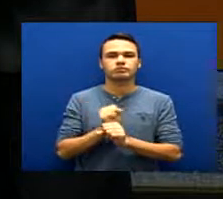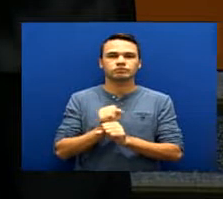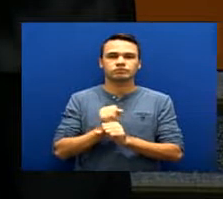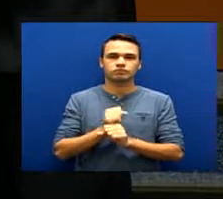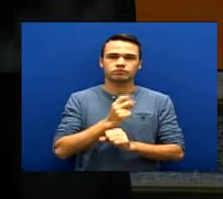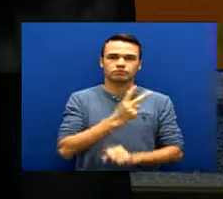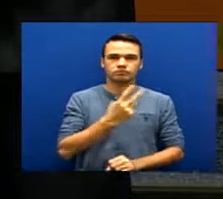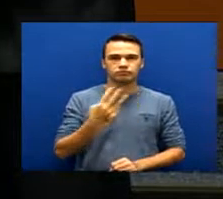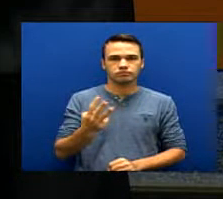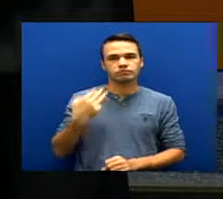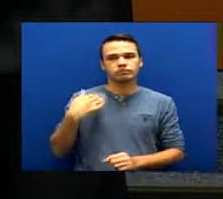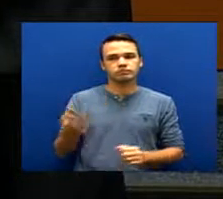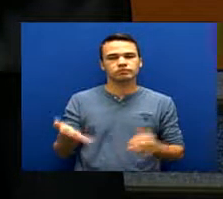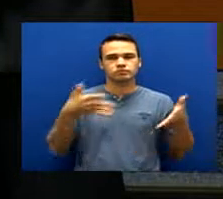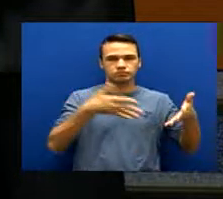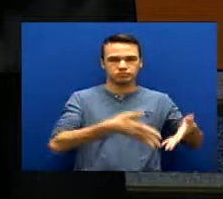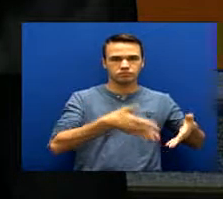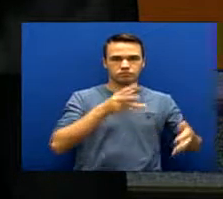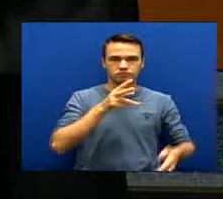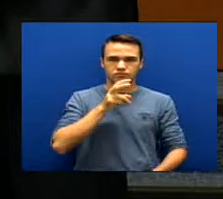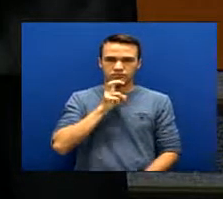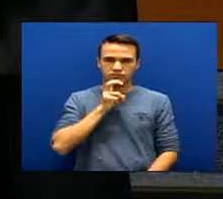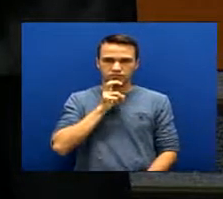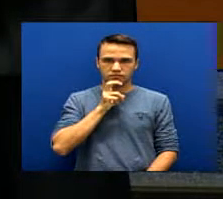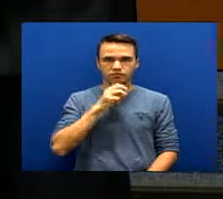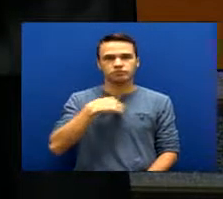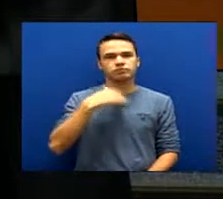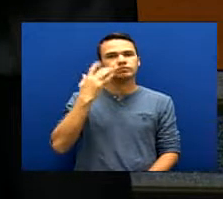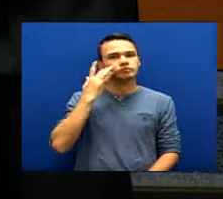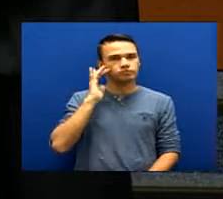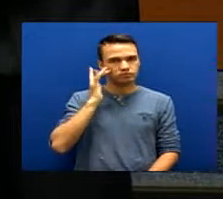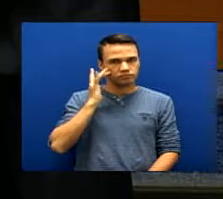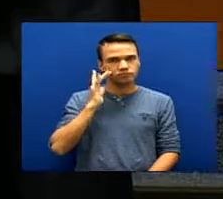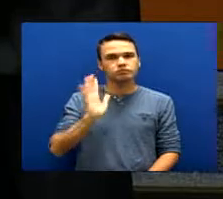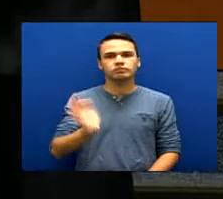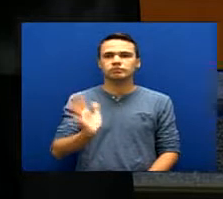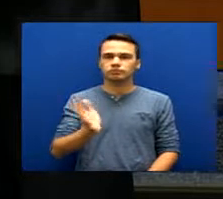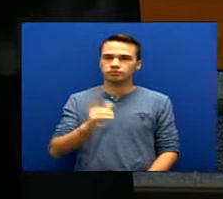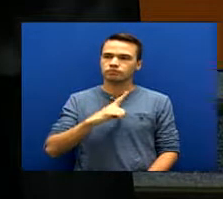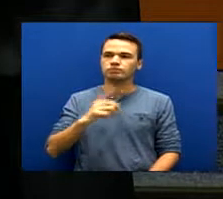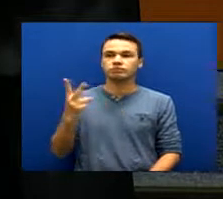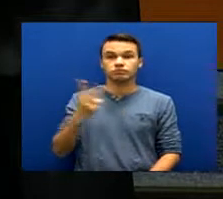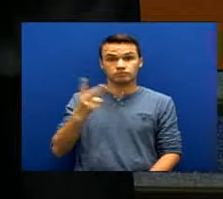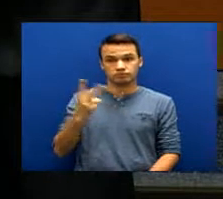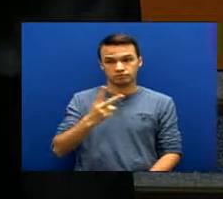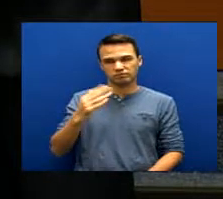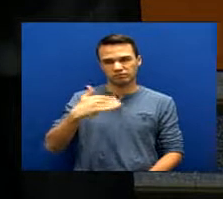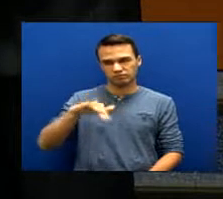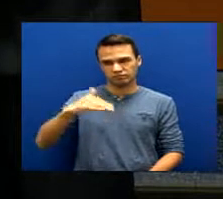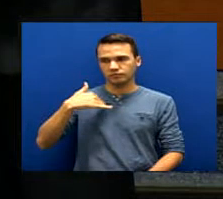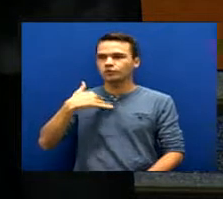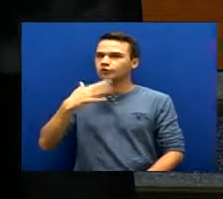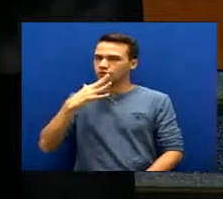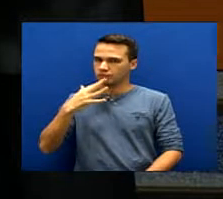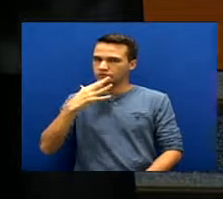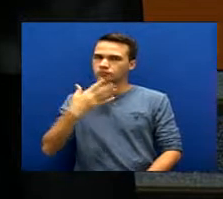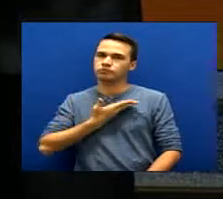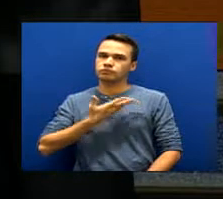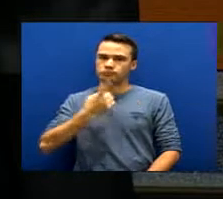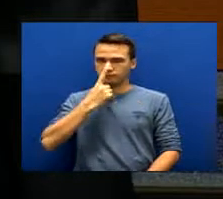bairros periféricos da cidade. Hoje atua como coordenador-geral da entidade vinculada à Igreja Católica